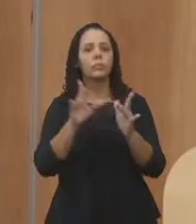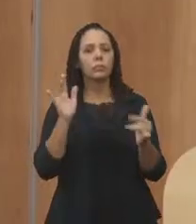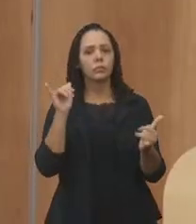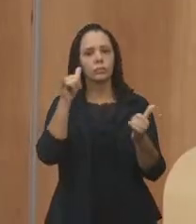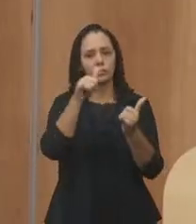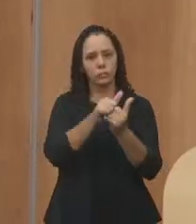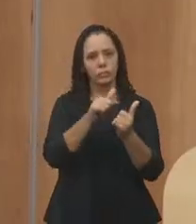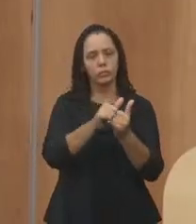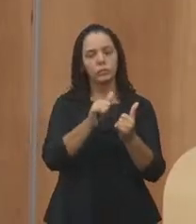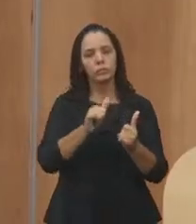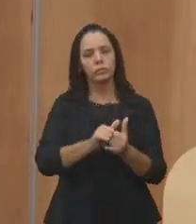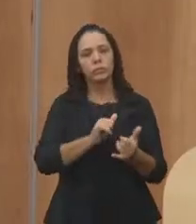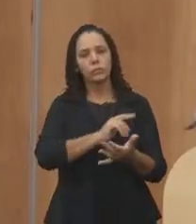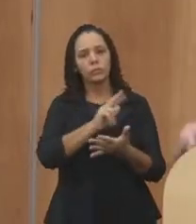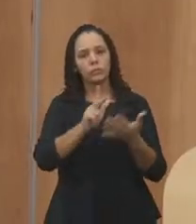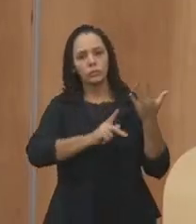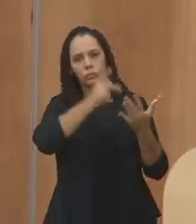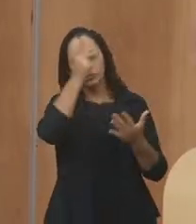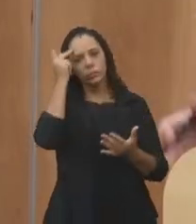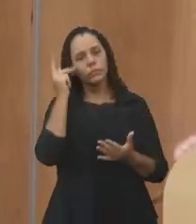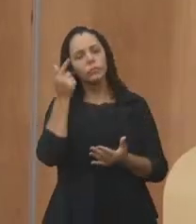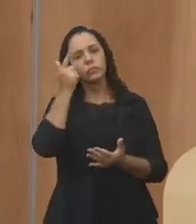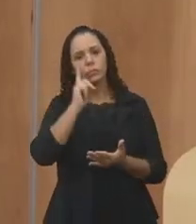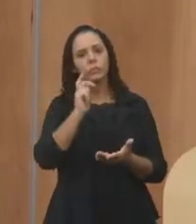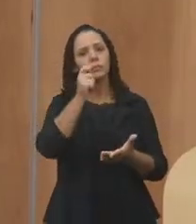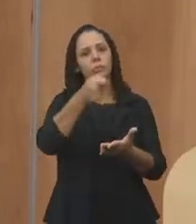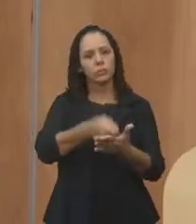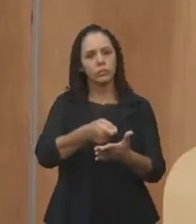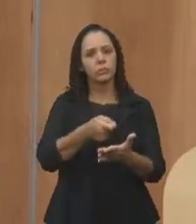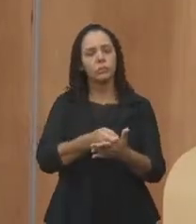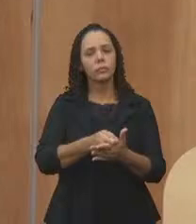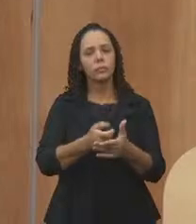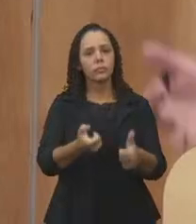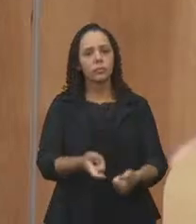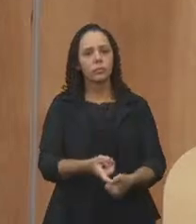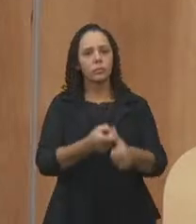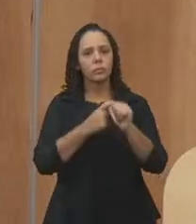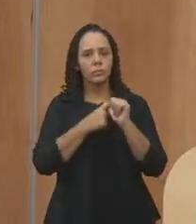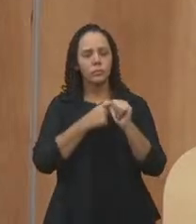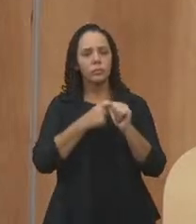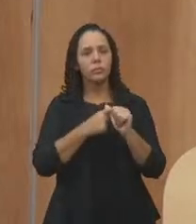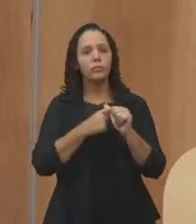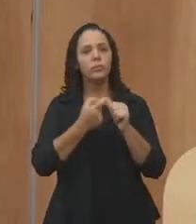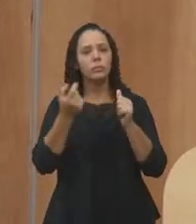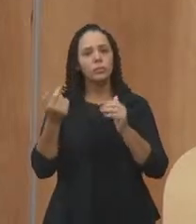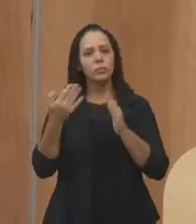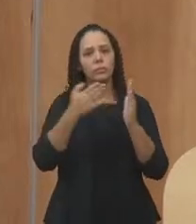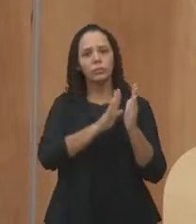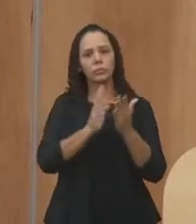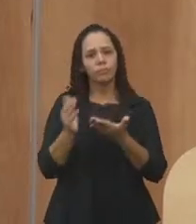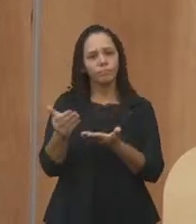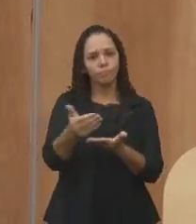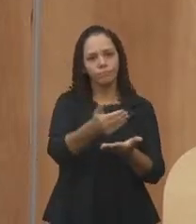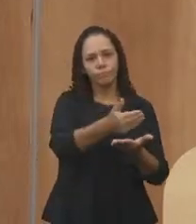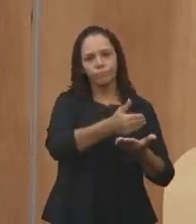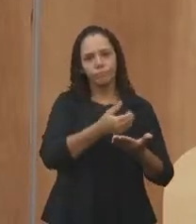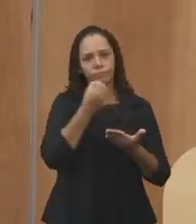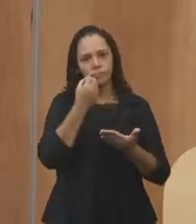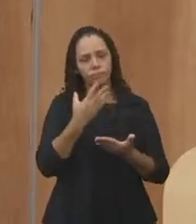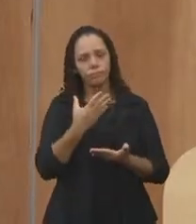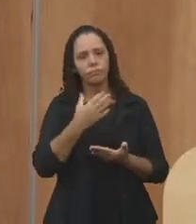a municipalidade conseguiram acertar a sua situação, e isso impactou numa entrada de receita para a